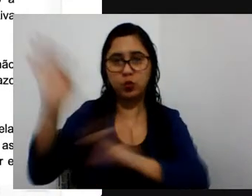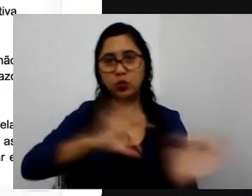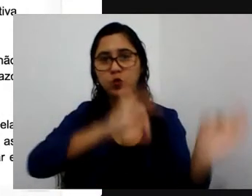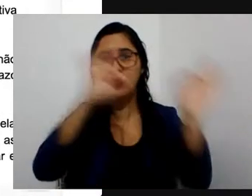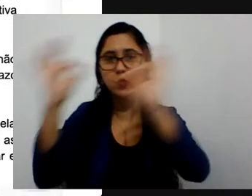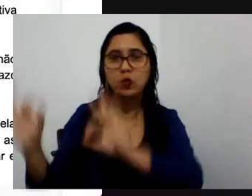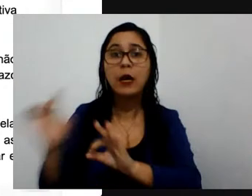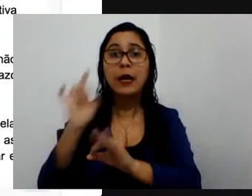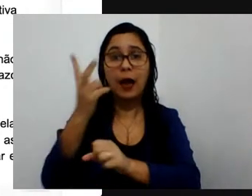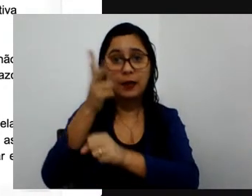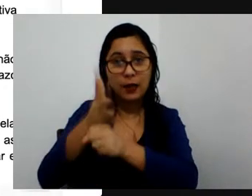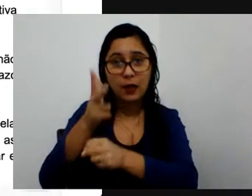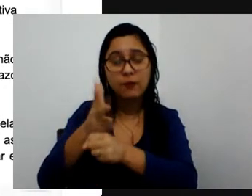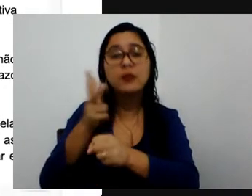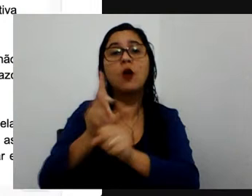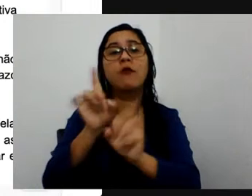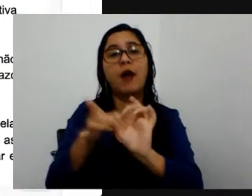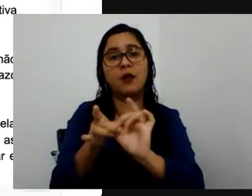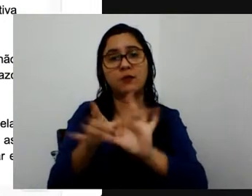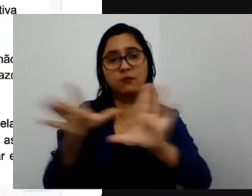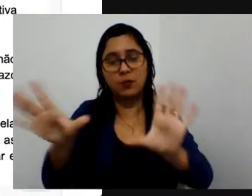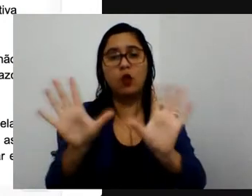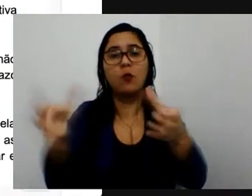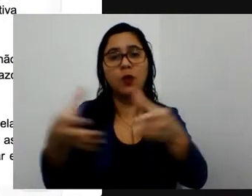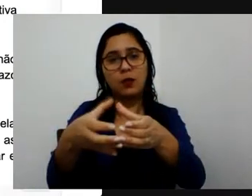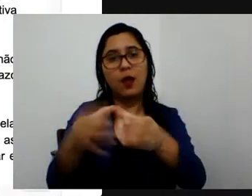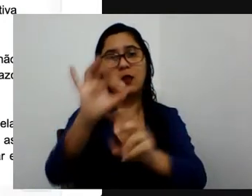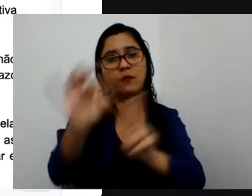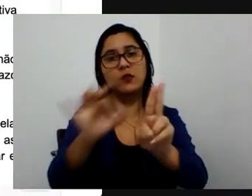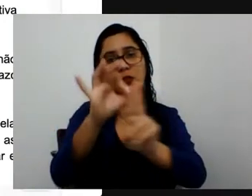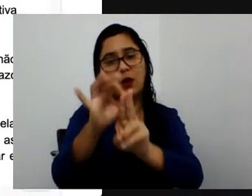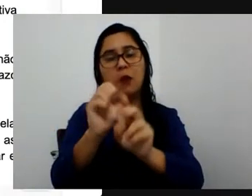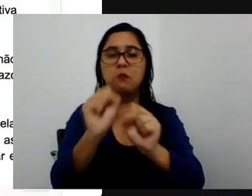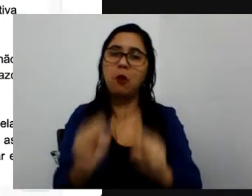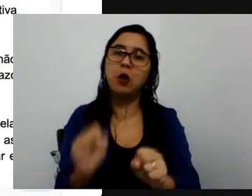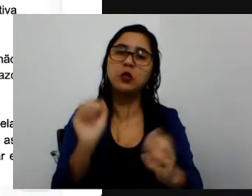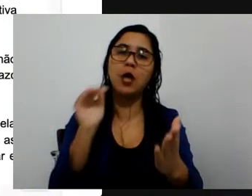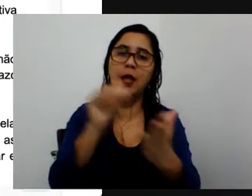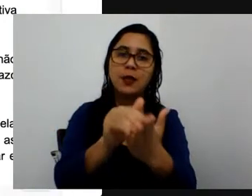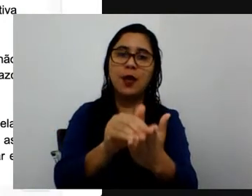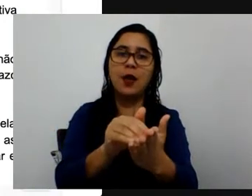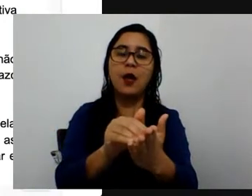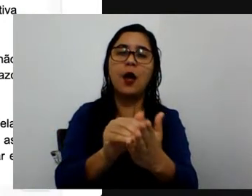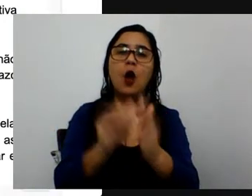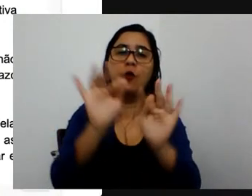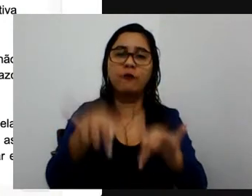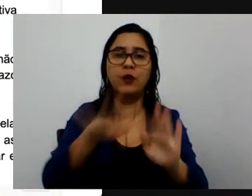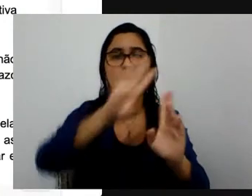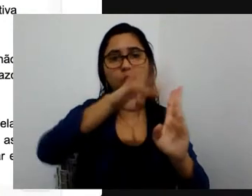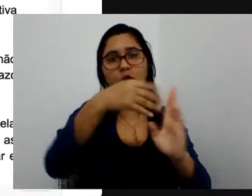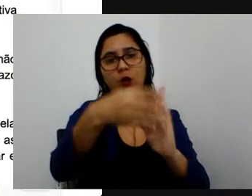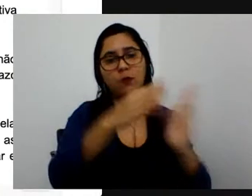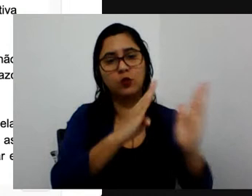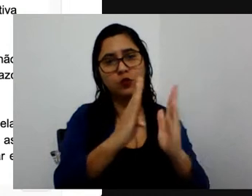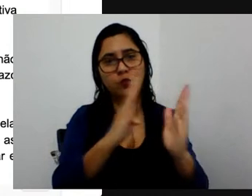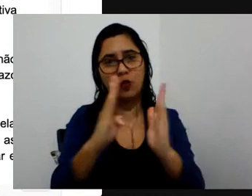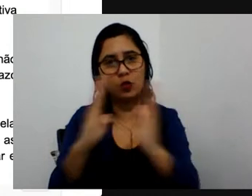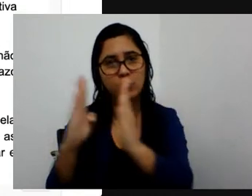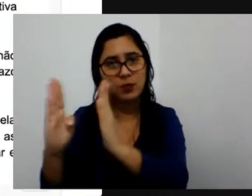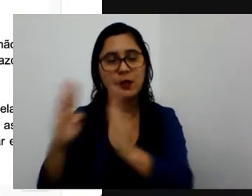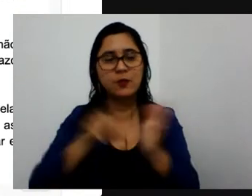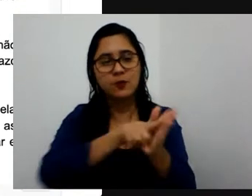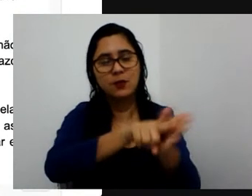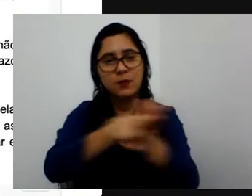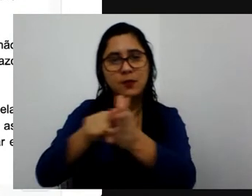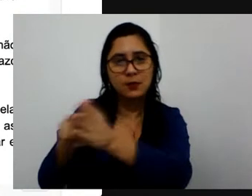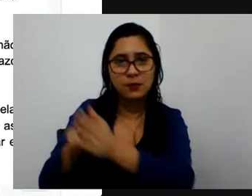de cada debate ficará à disposição da comunidade da UFSCar, pelo menos até o final do cronograma do processo de pesquisa